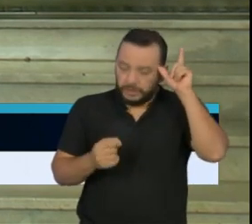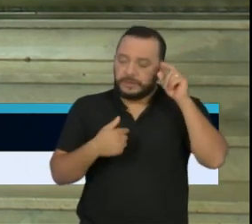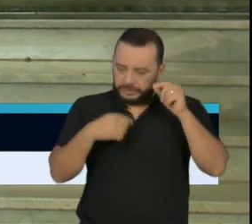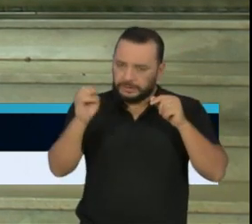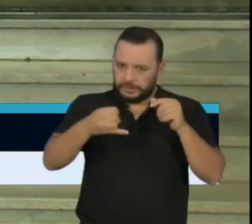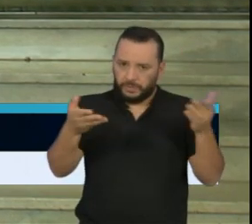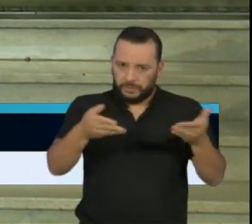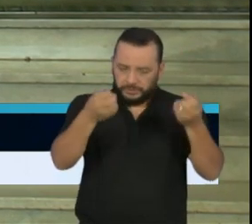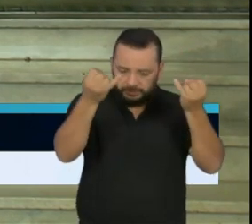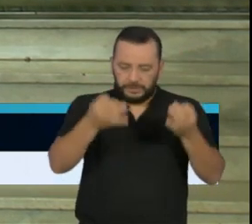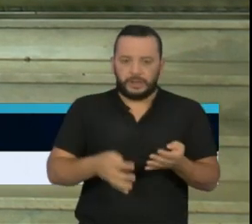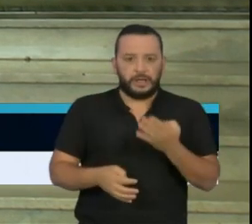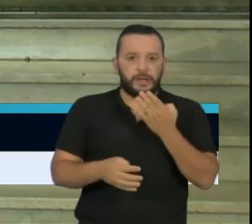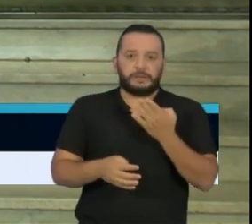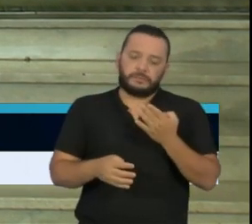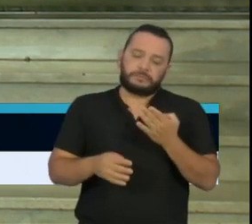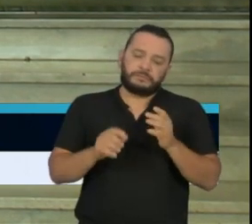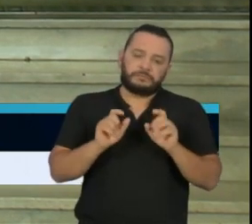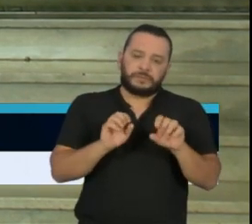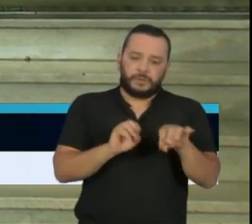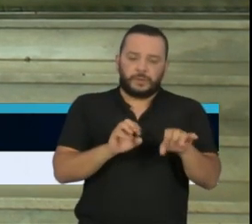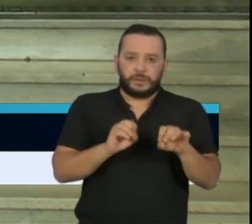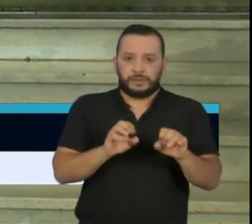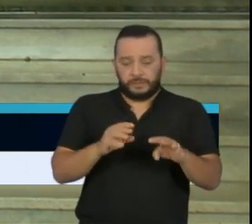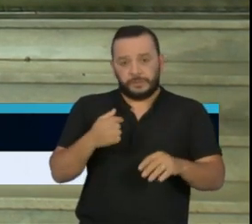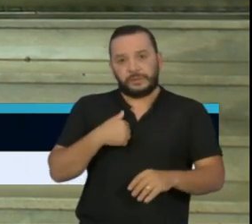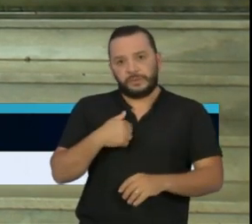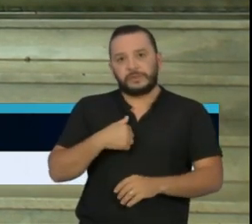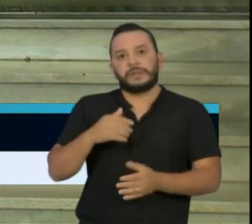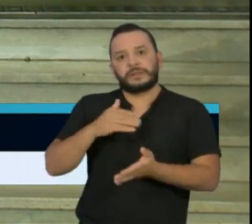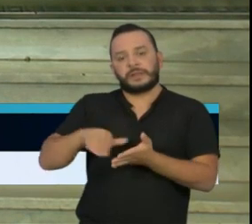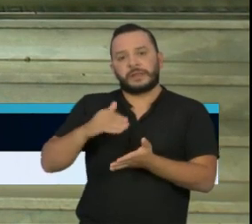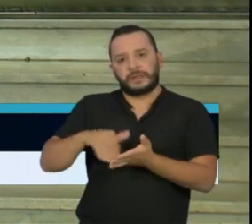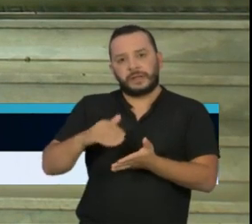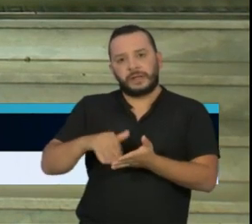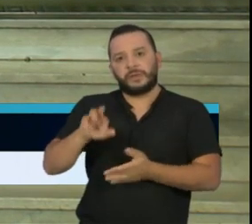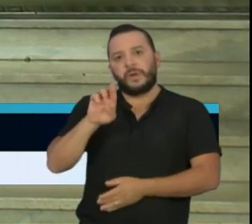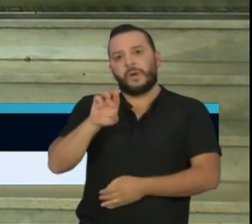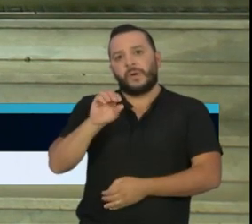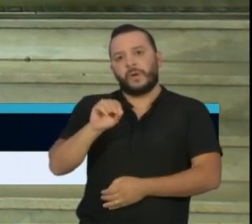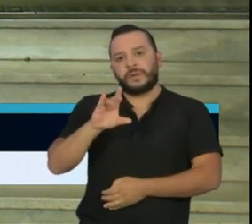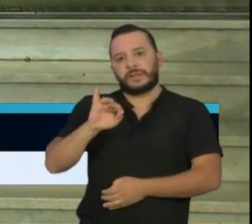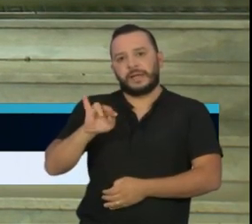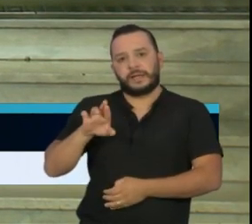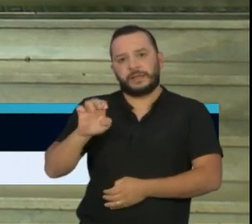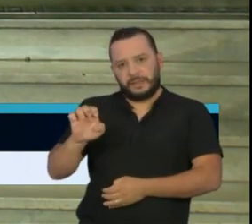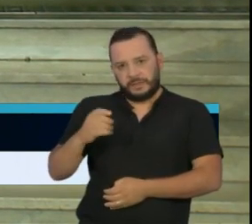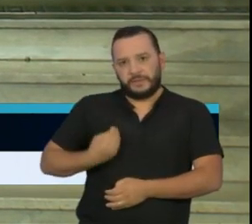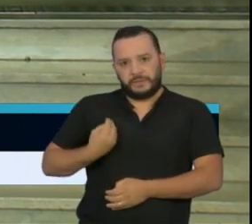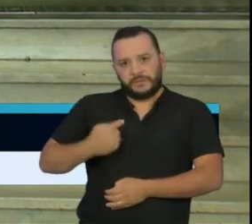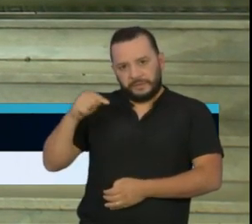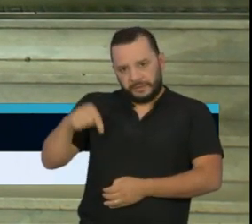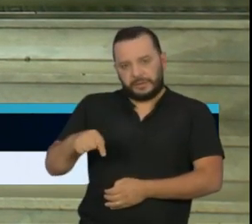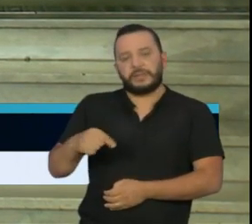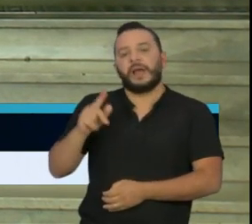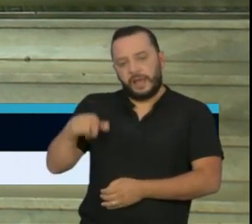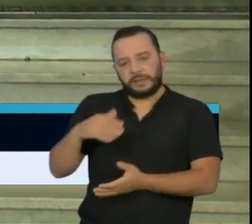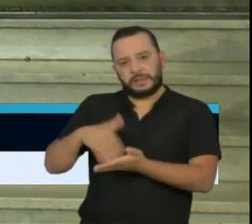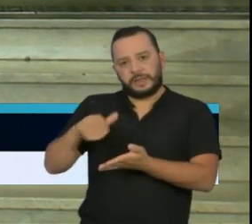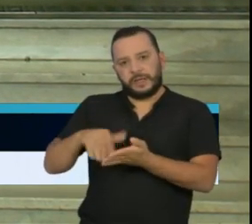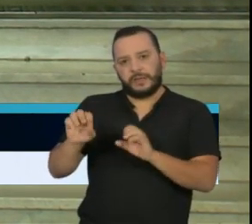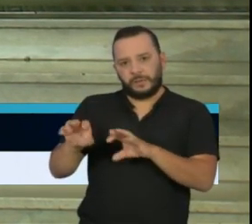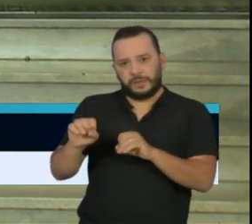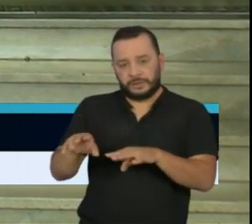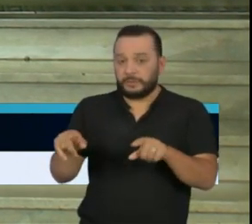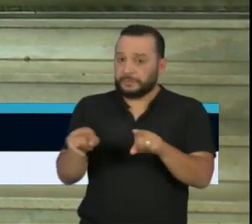e ex-ministro da Educação do governo Temer, Rocieli Soares. Quero antes, porém, falar do